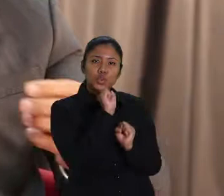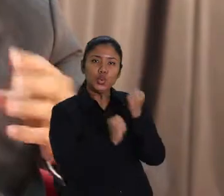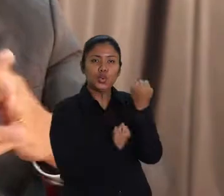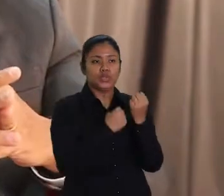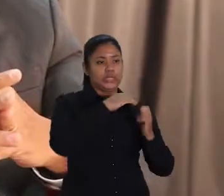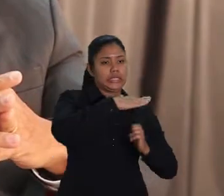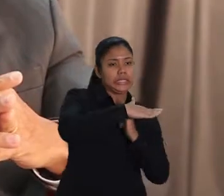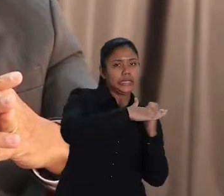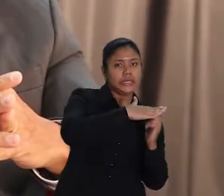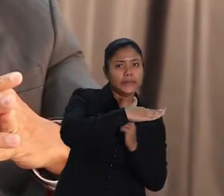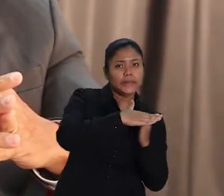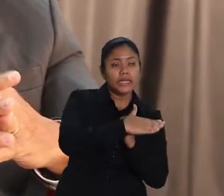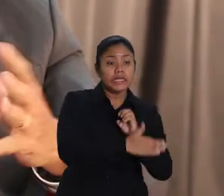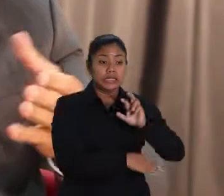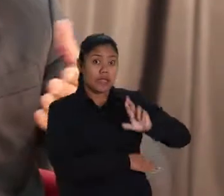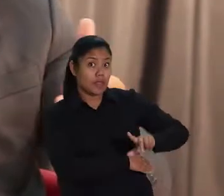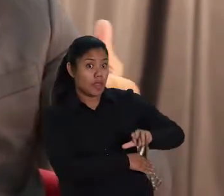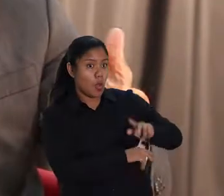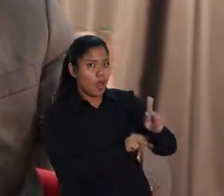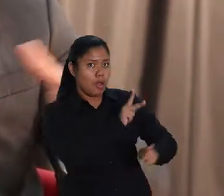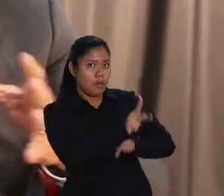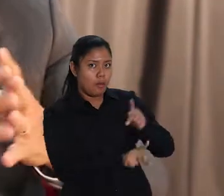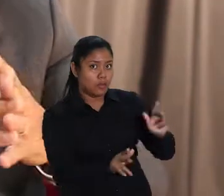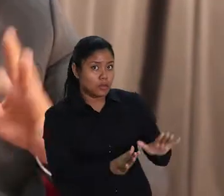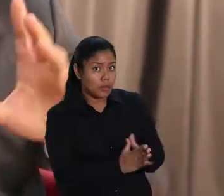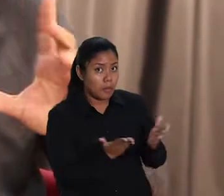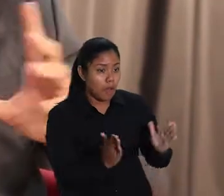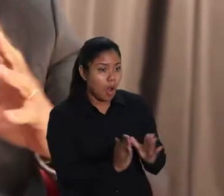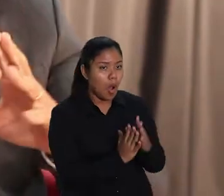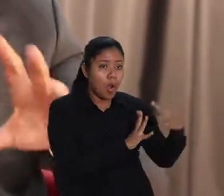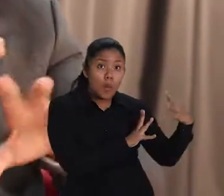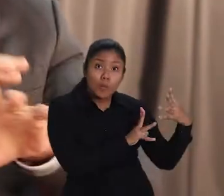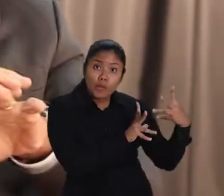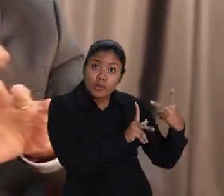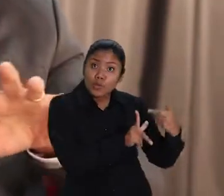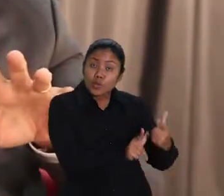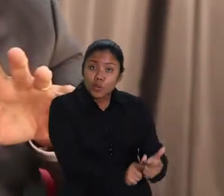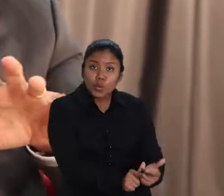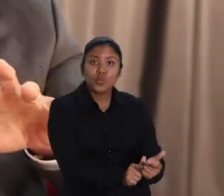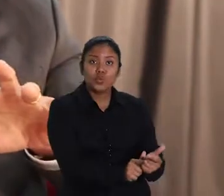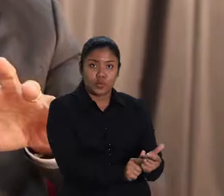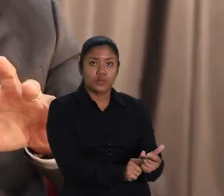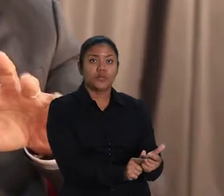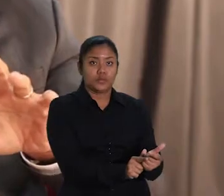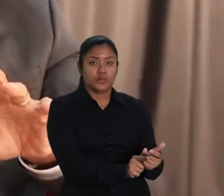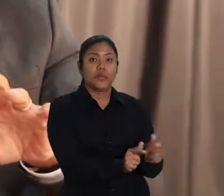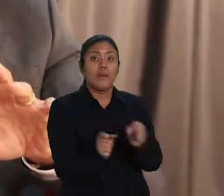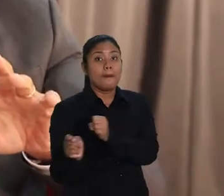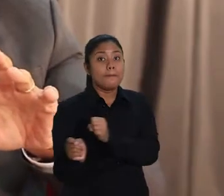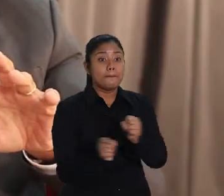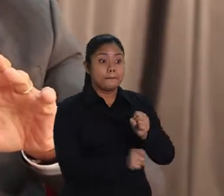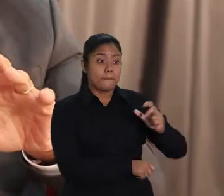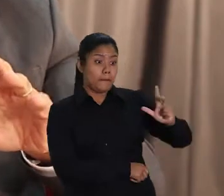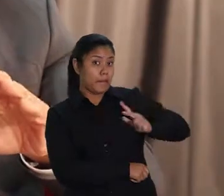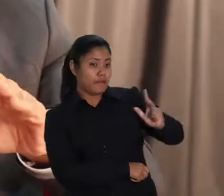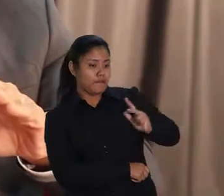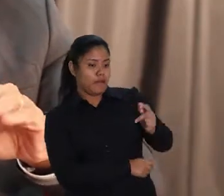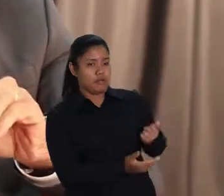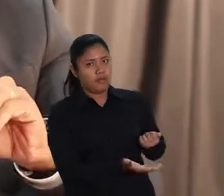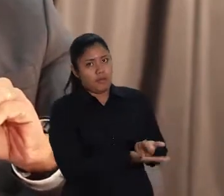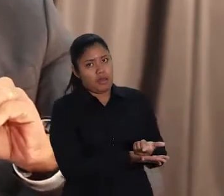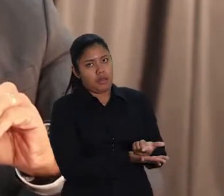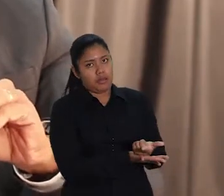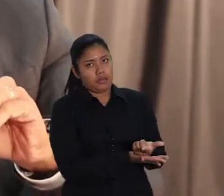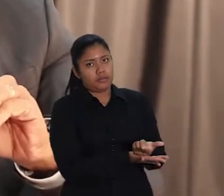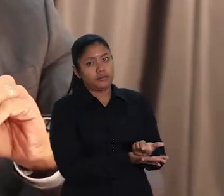industriais que não só a população de baixa renda aí toda essa iniciativa é do poder é da iniciativa